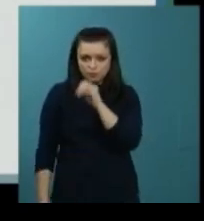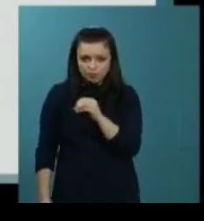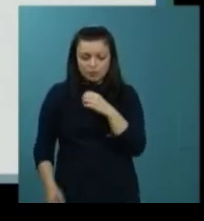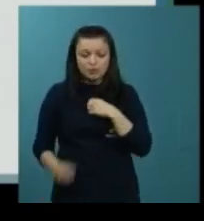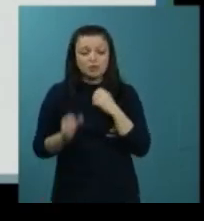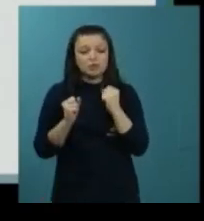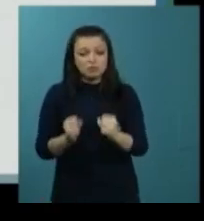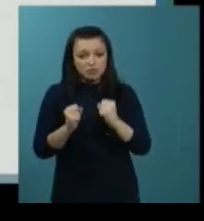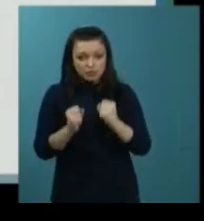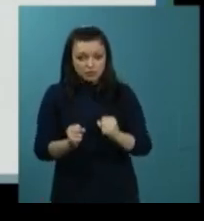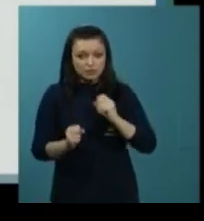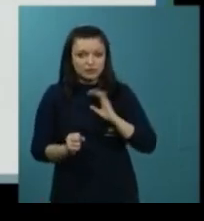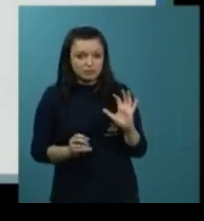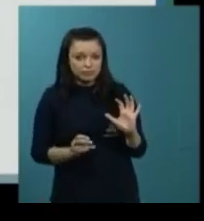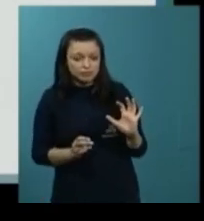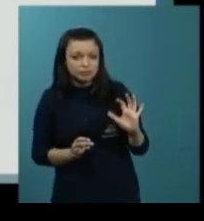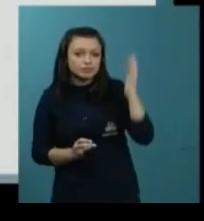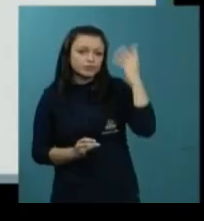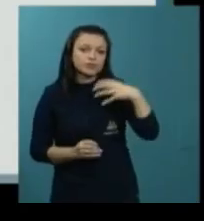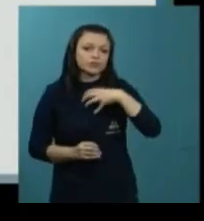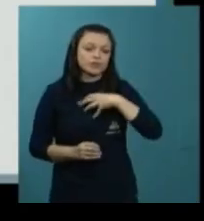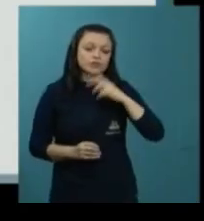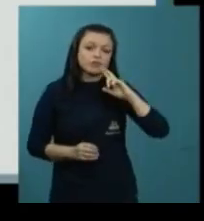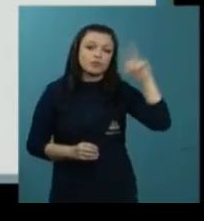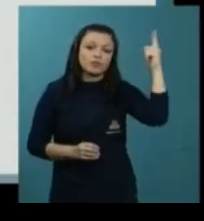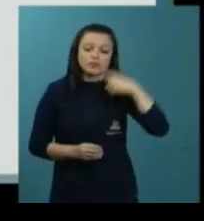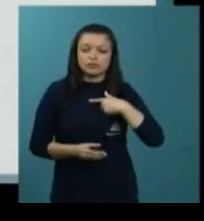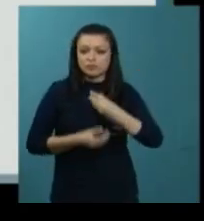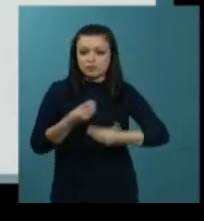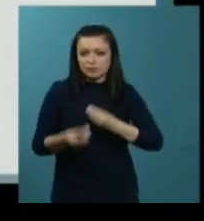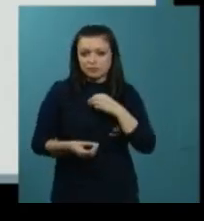pode ser representado de outra forma,